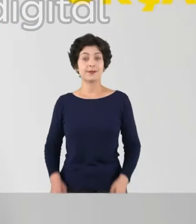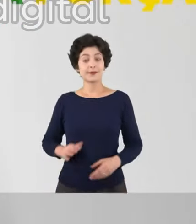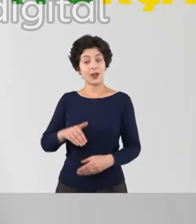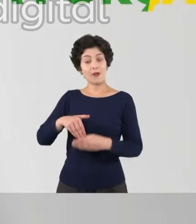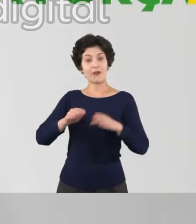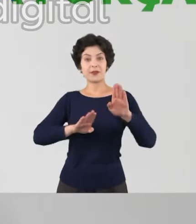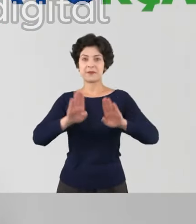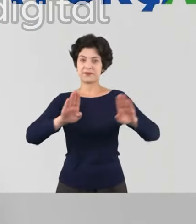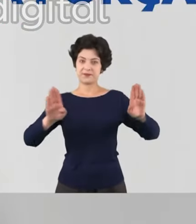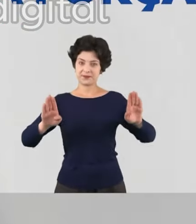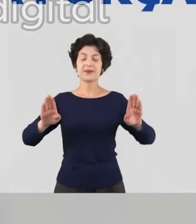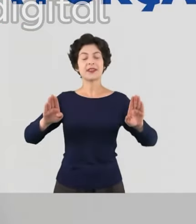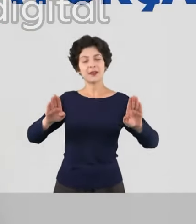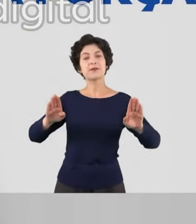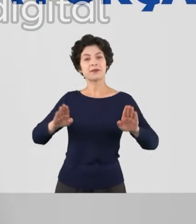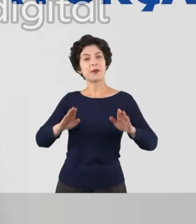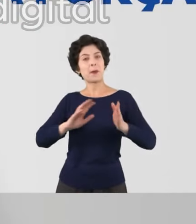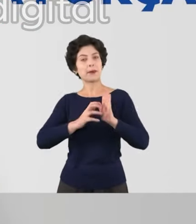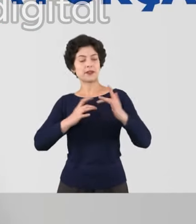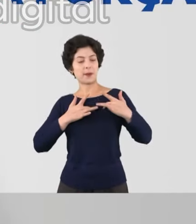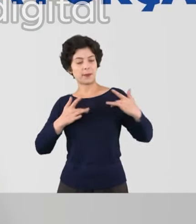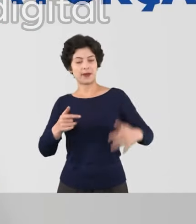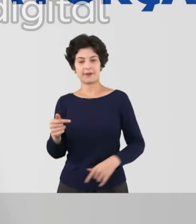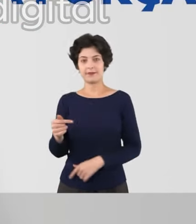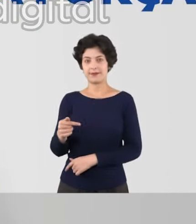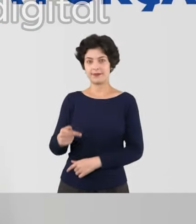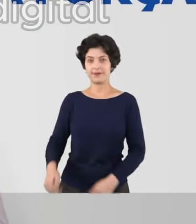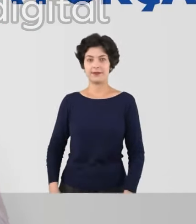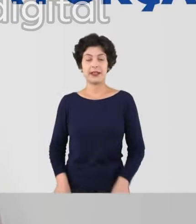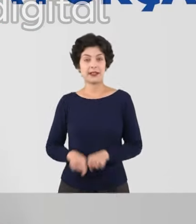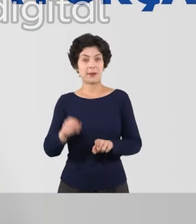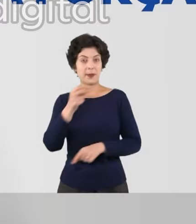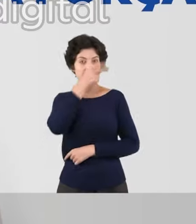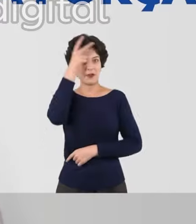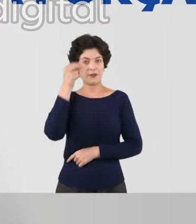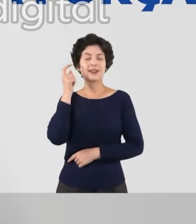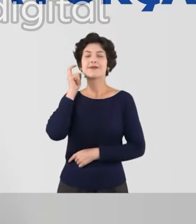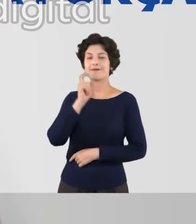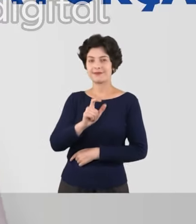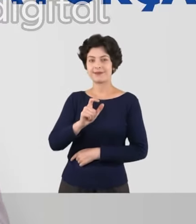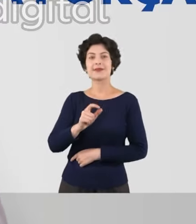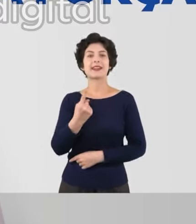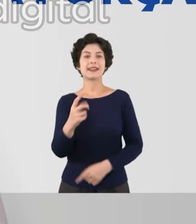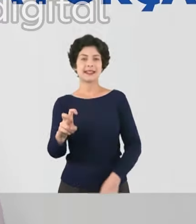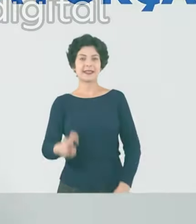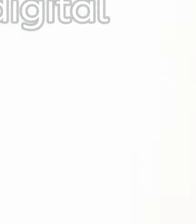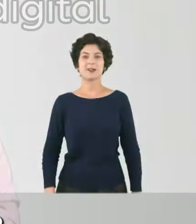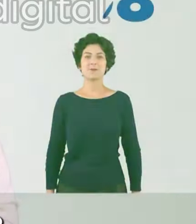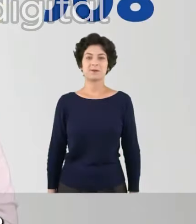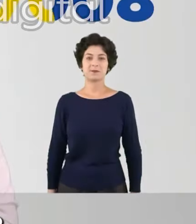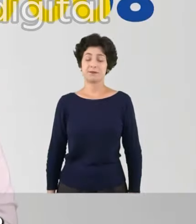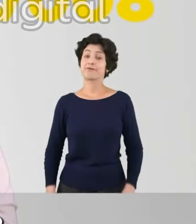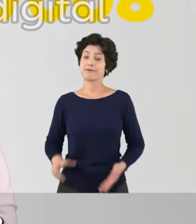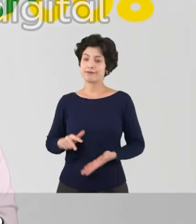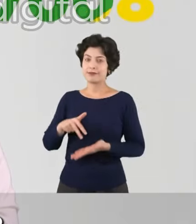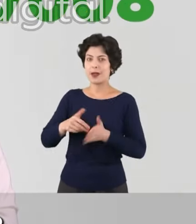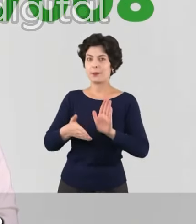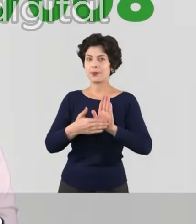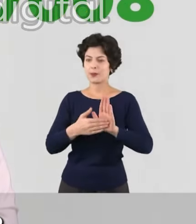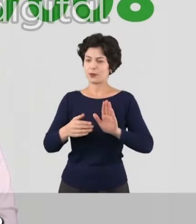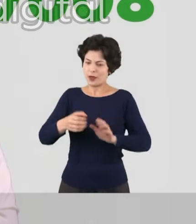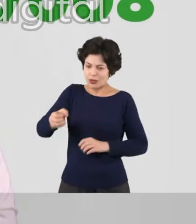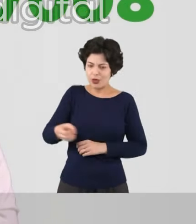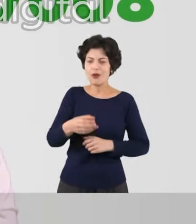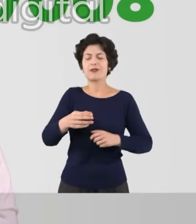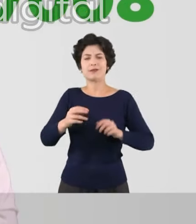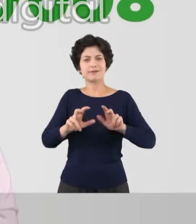Vote nos candidatos e candidatas do Solidariedade 77. E para o prefeito Ricardo Nunes 15. Estou aqui para propor uma